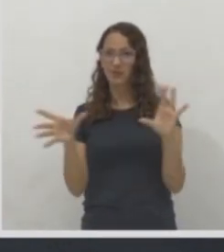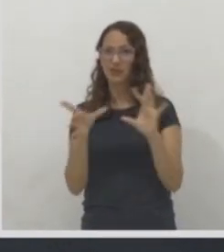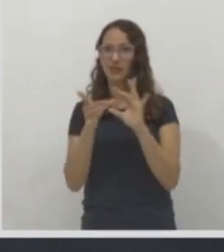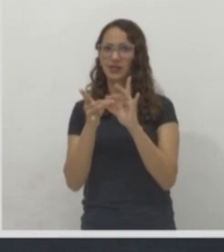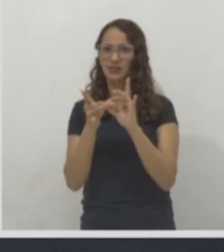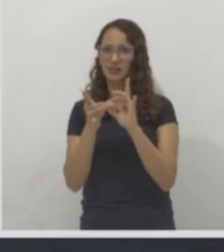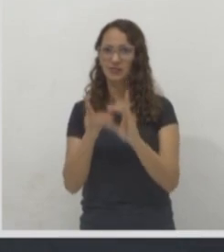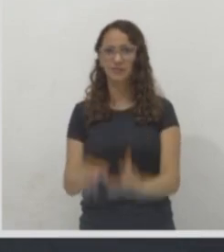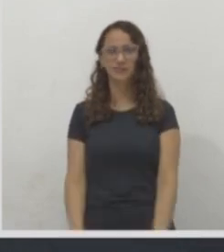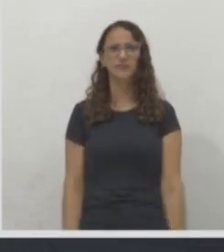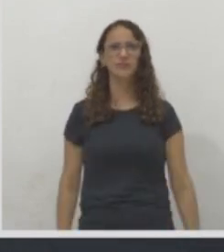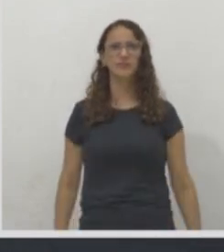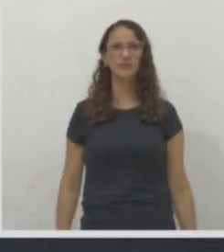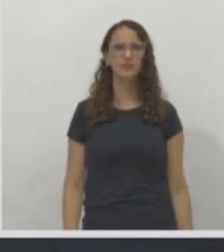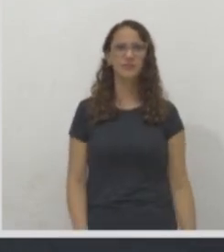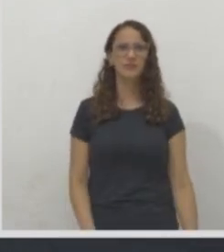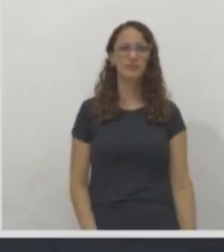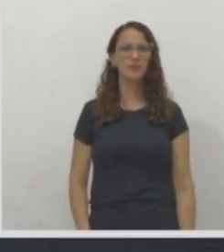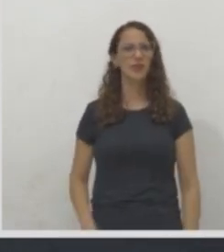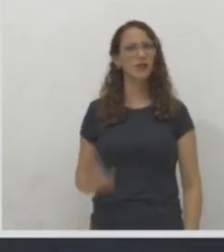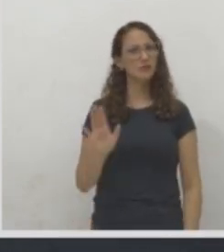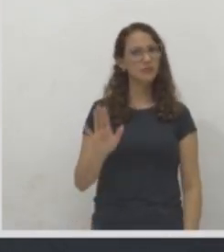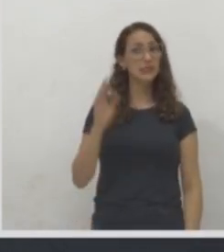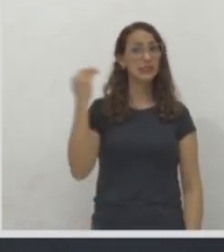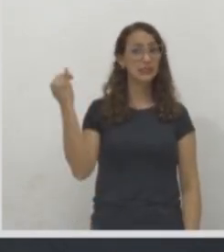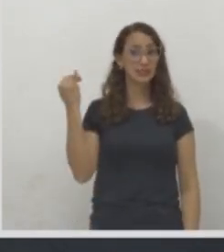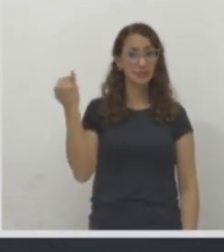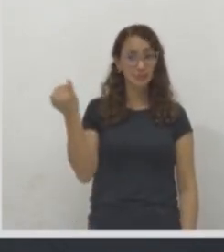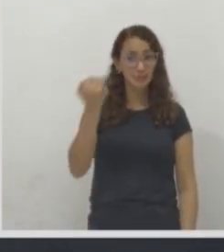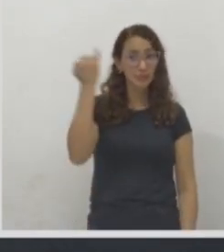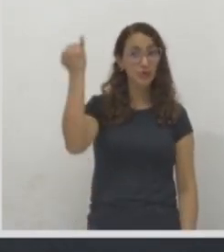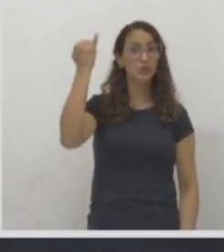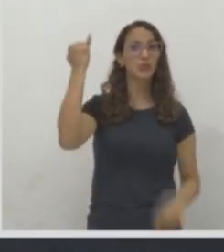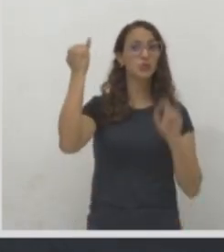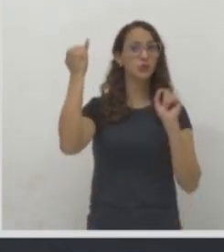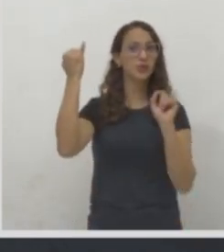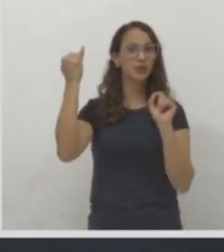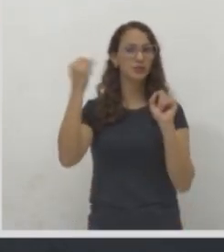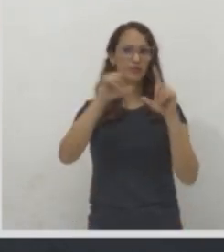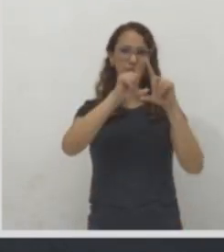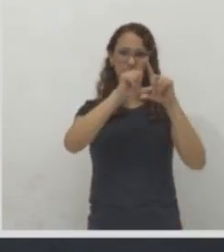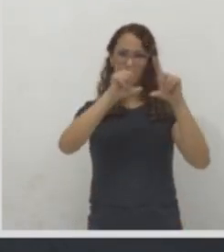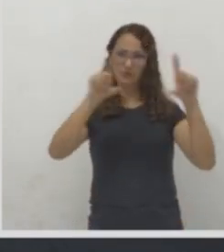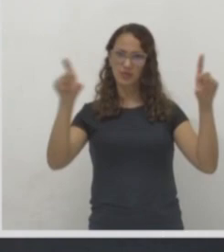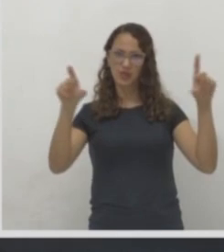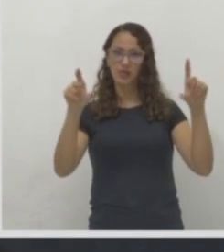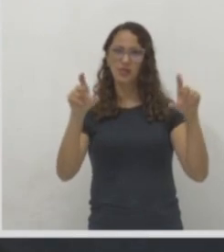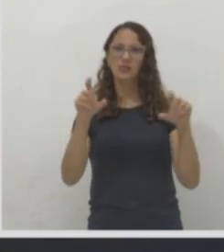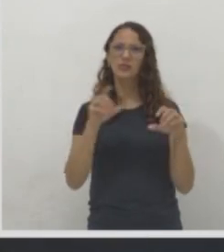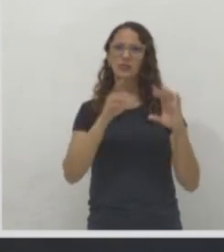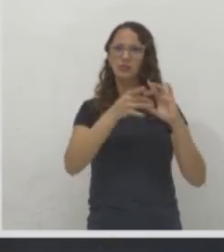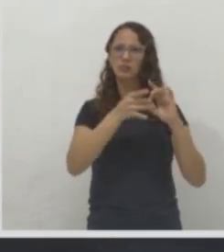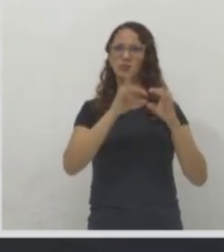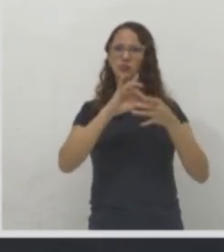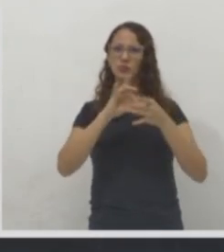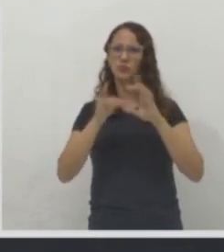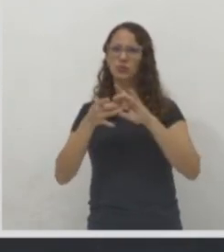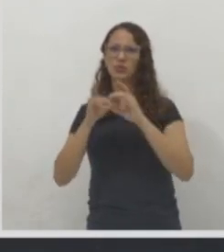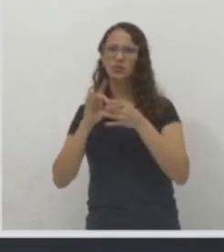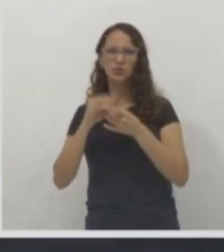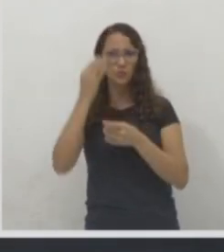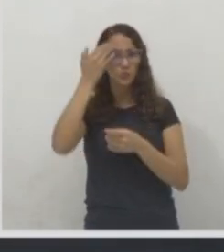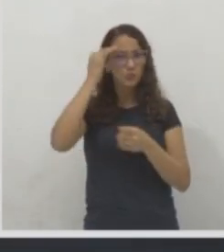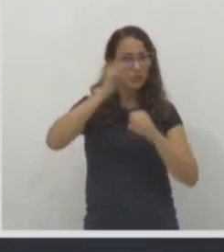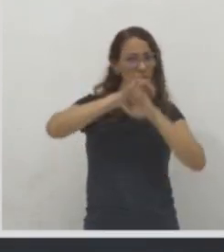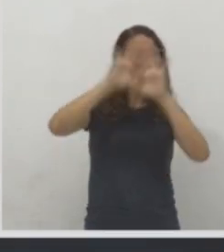vocês, é importante entender um contexto. Um mesmo verbo, por que eu digo que vocês não devem decorar? Ah, verbo de